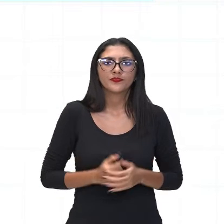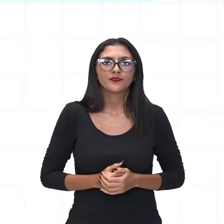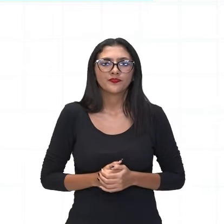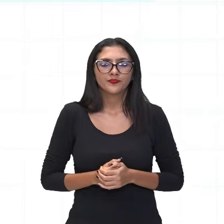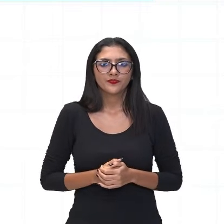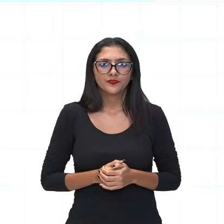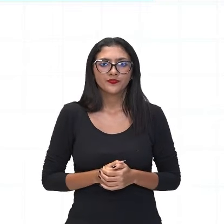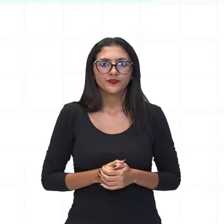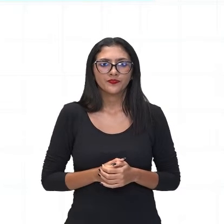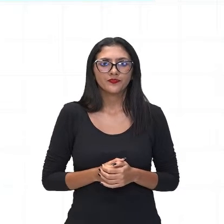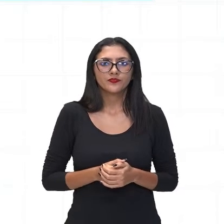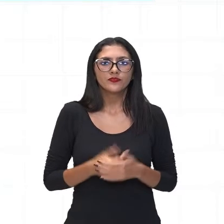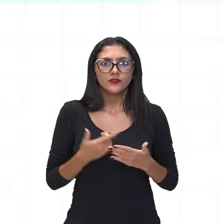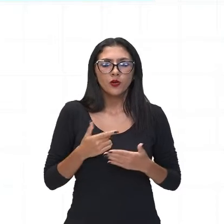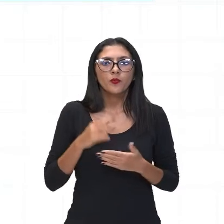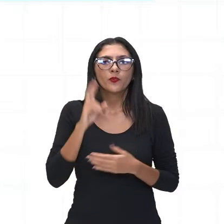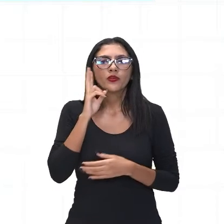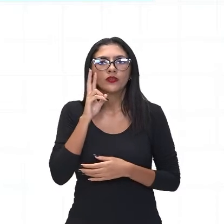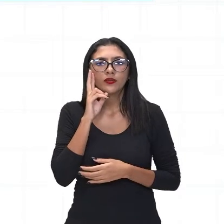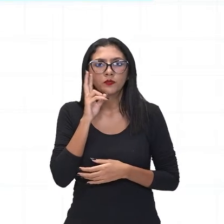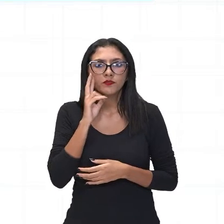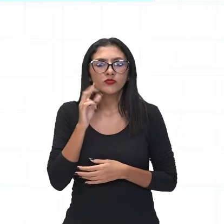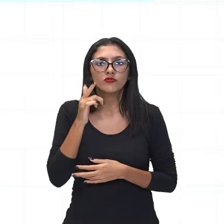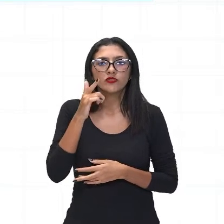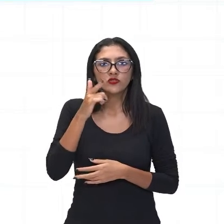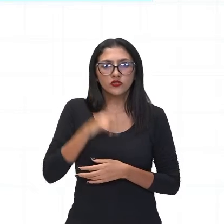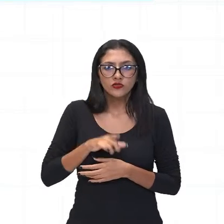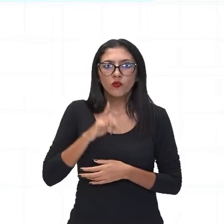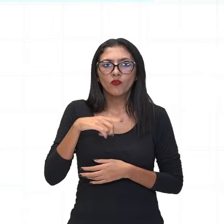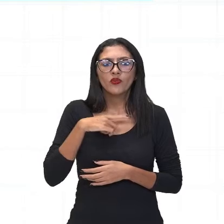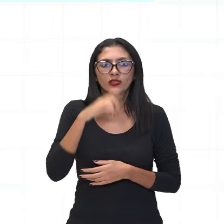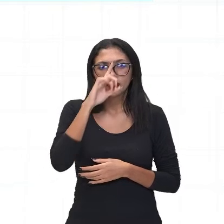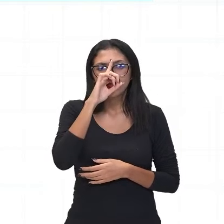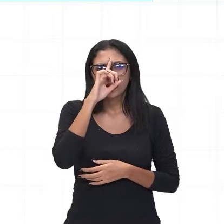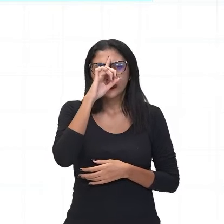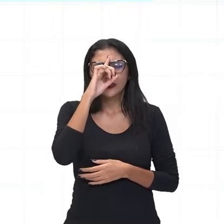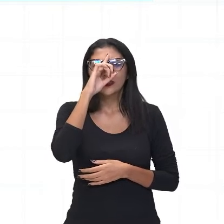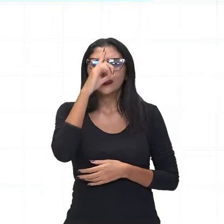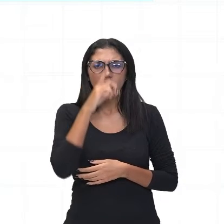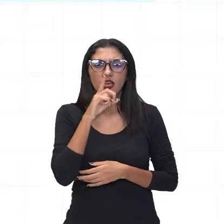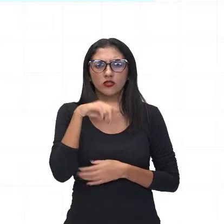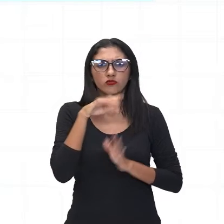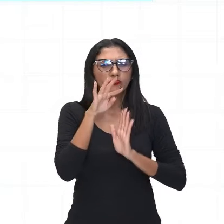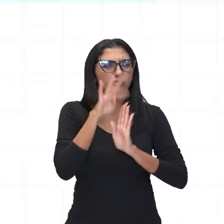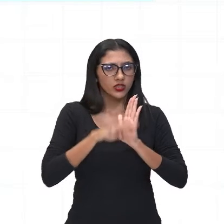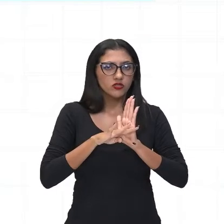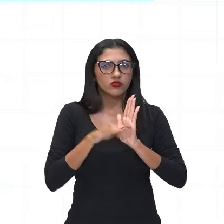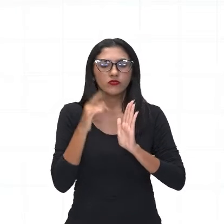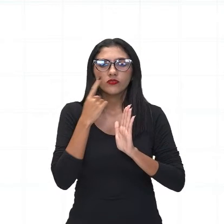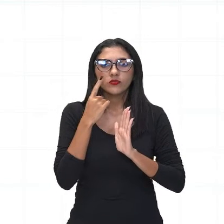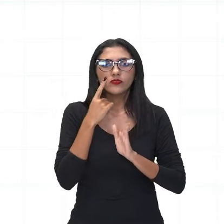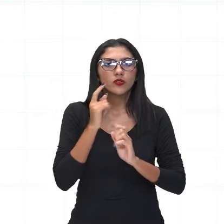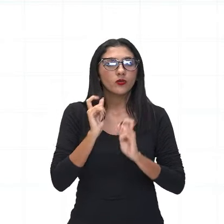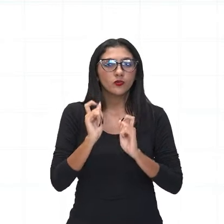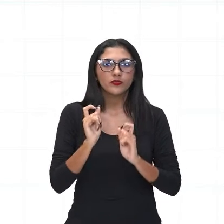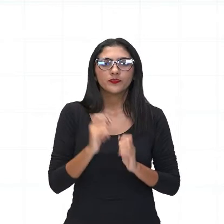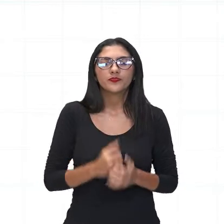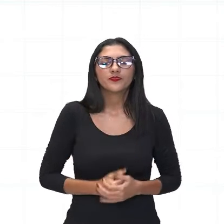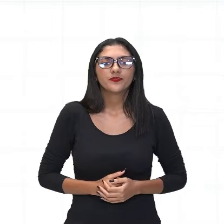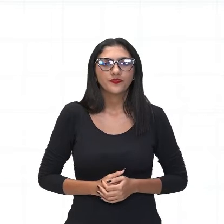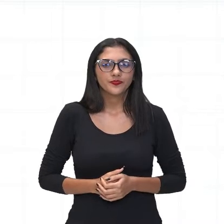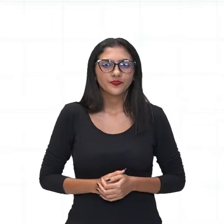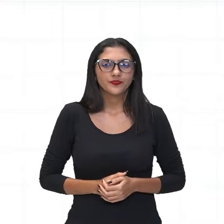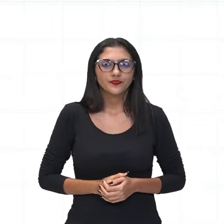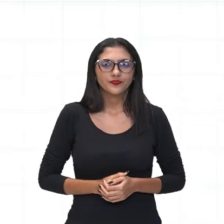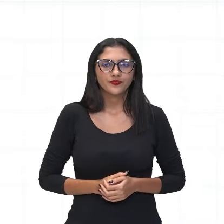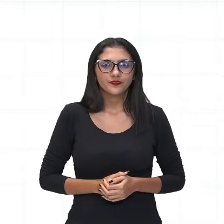argumentativo, ok? Reforçando a nossa ideia aí com o nosso texto, olha só, o que é o movimento argumentativo, colocando aí para vocês,